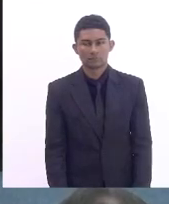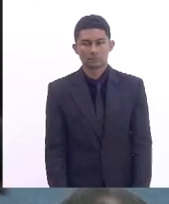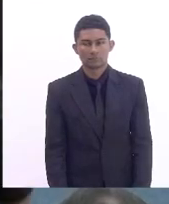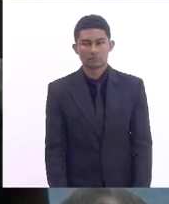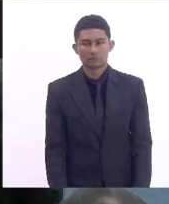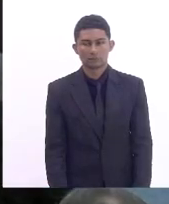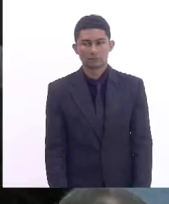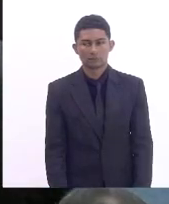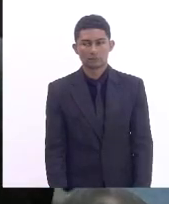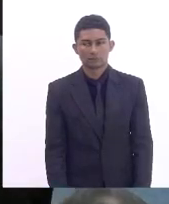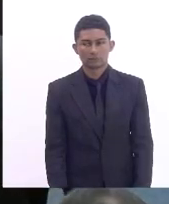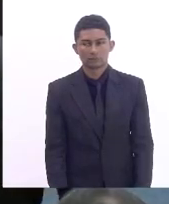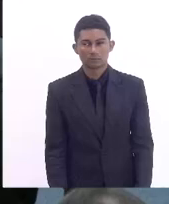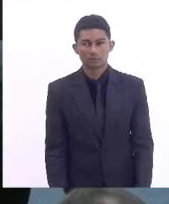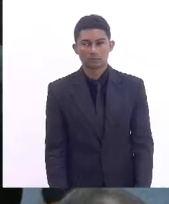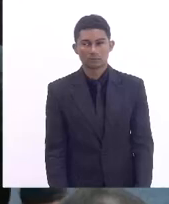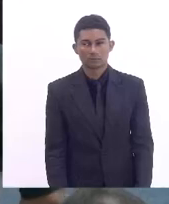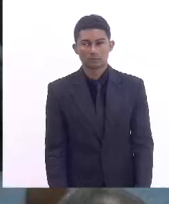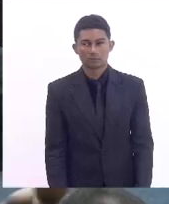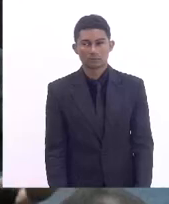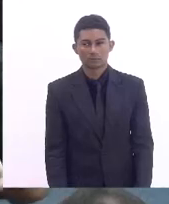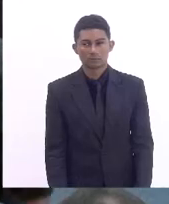E aí